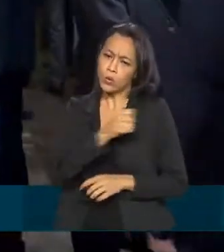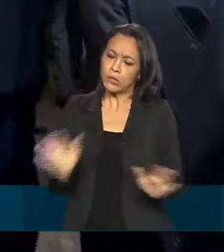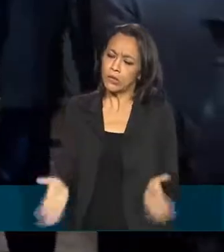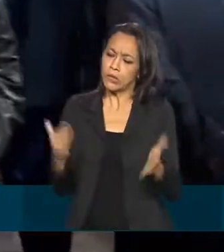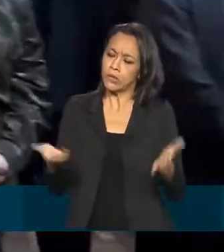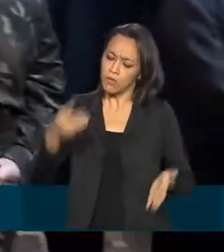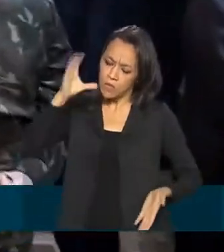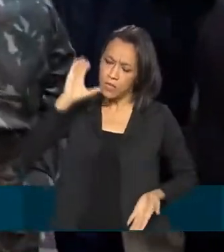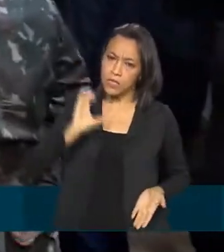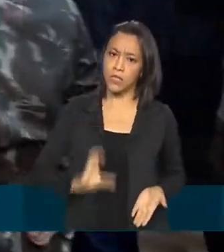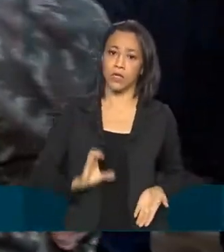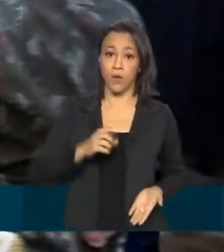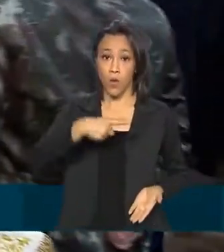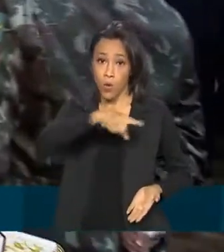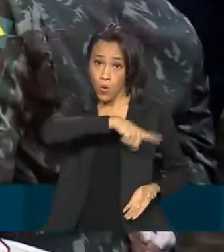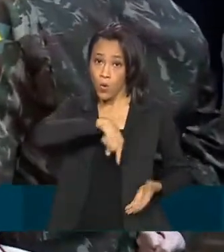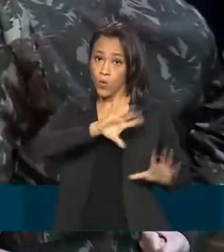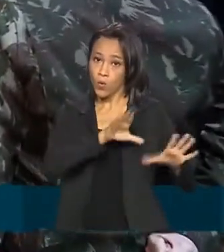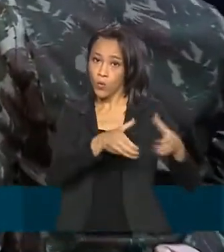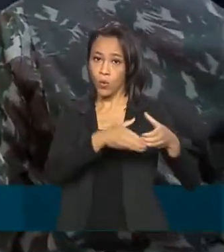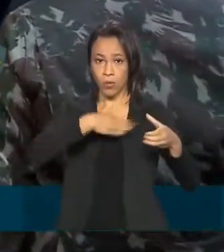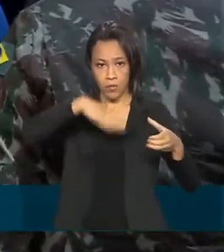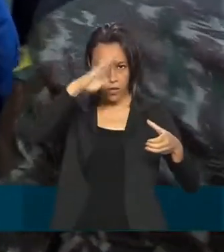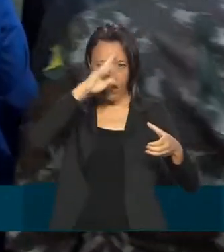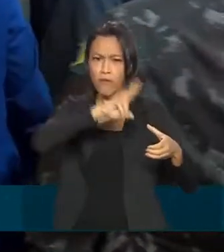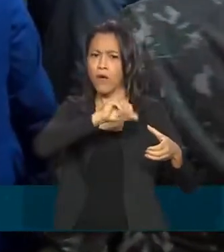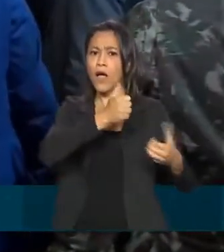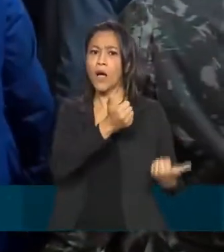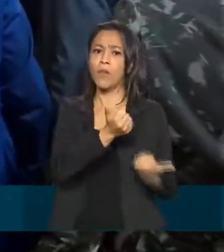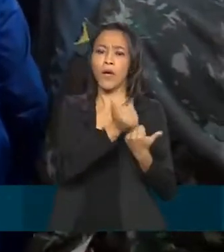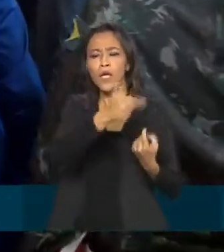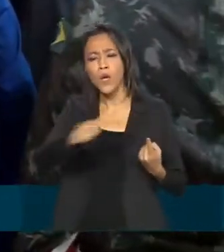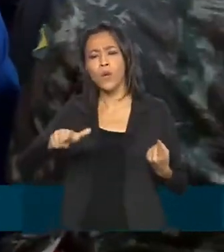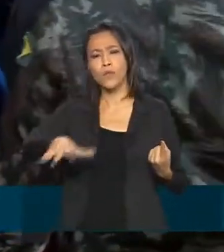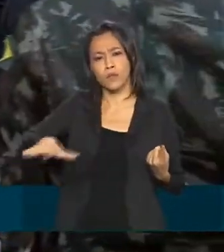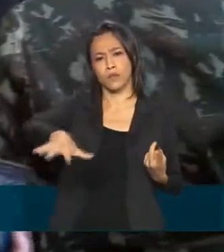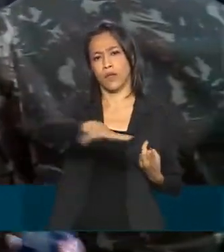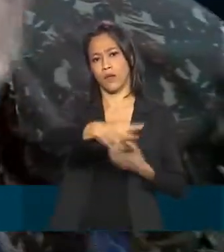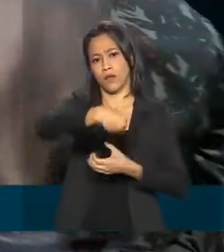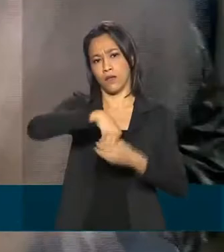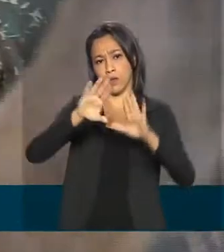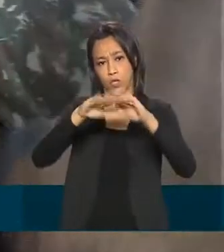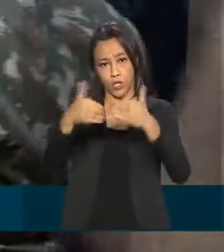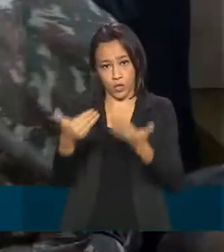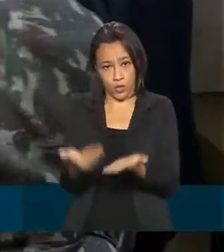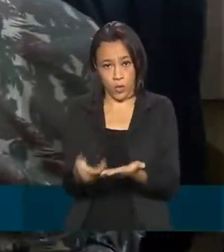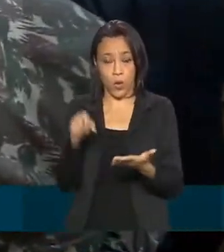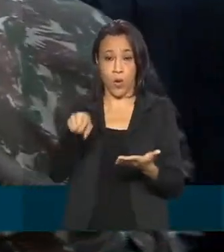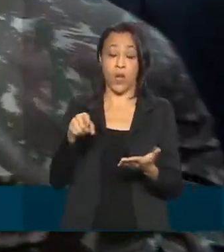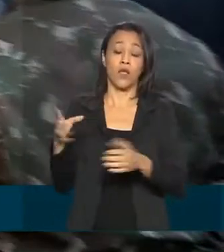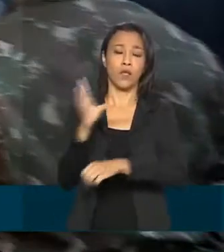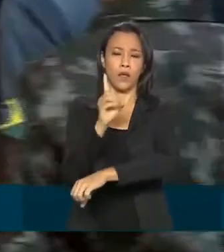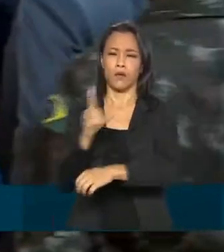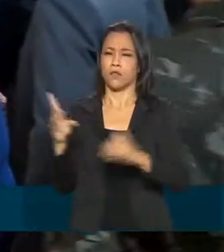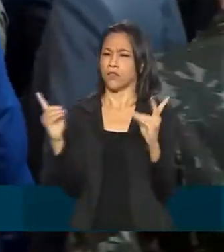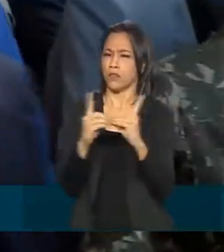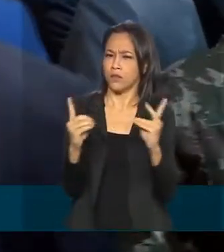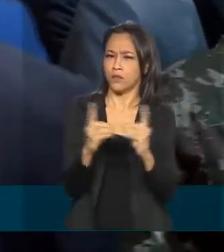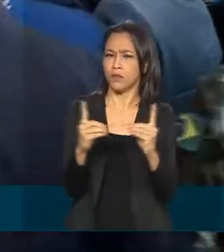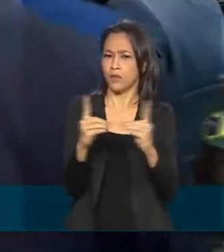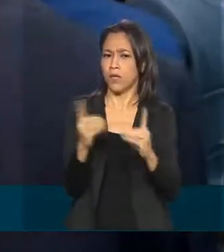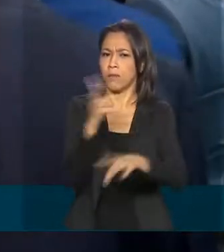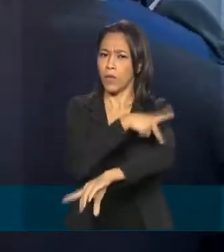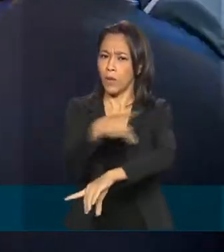também vão apoiar em outras áreas das escolas, como área administrativa e didático-pedagógica. É importante